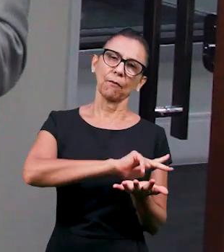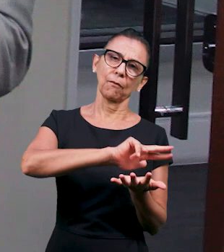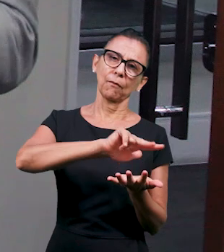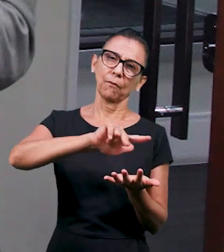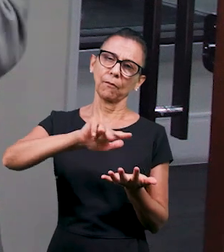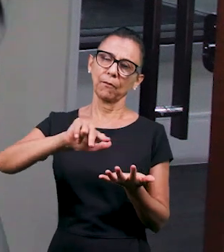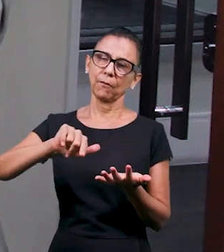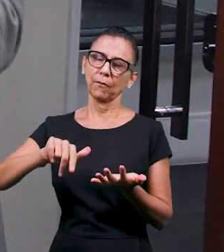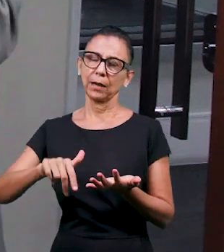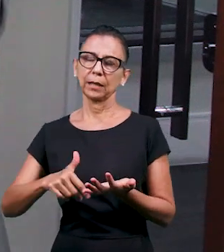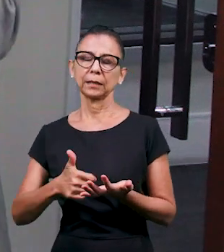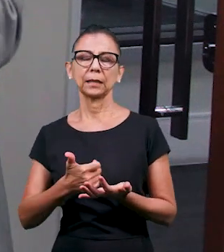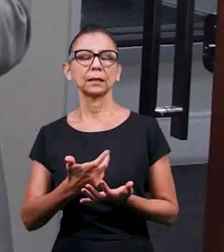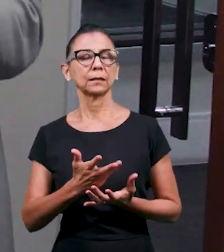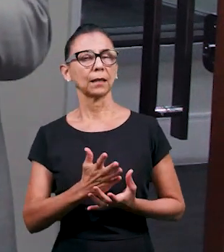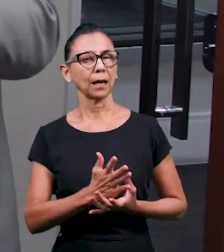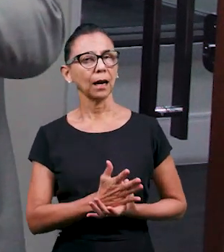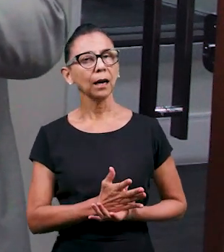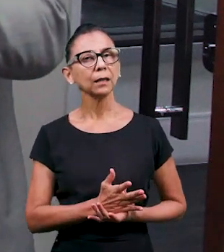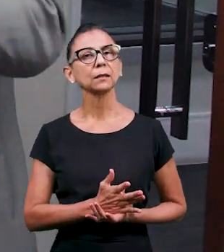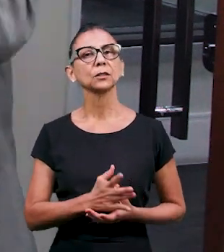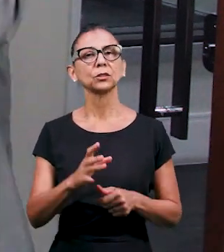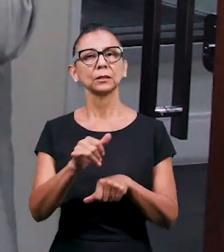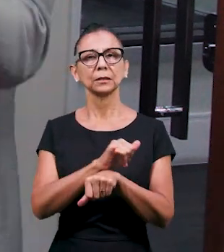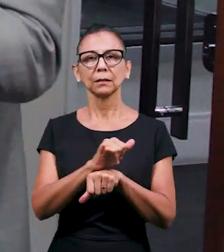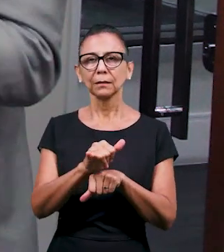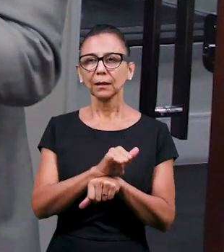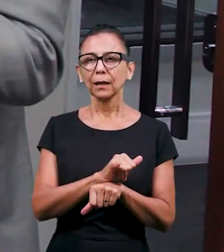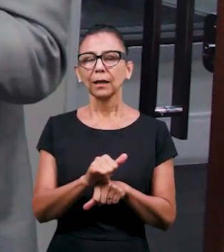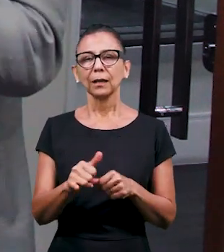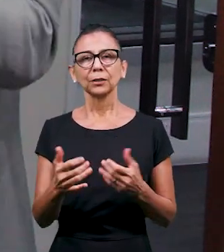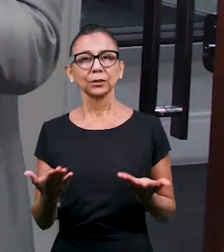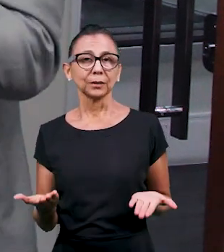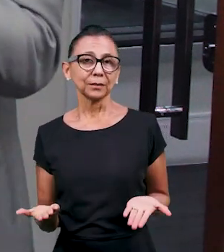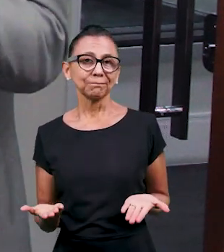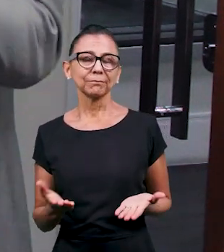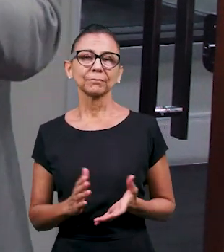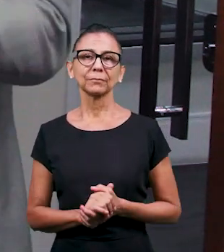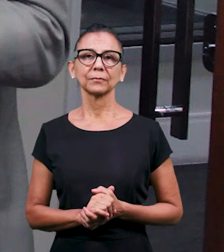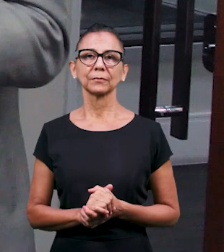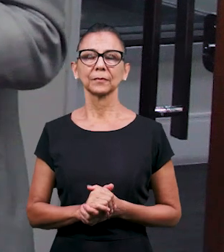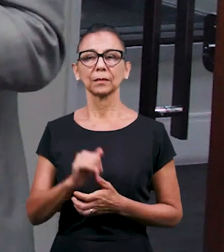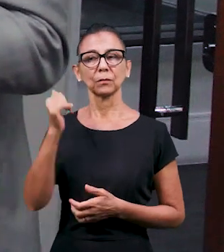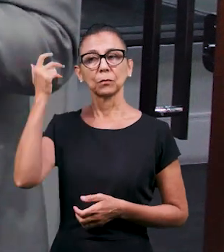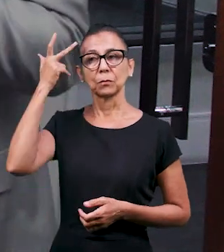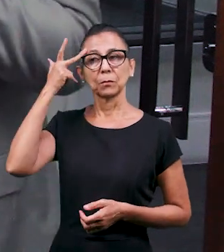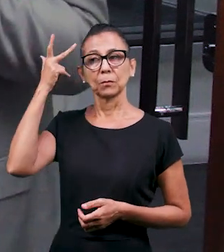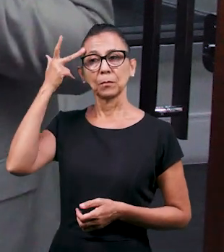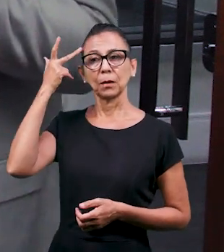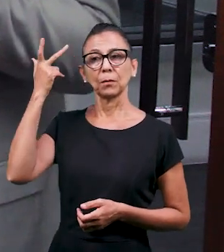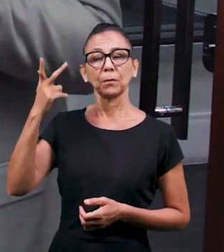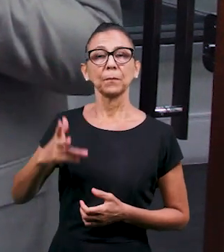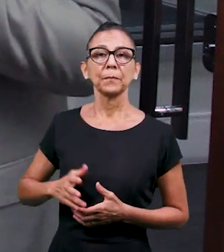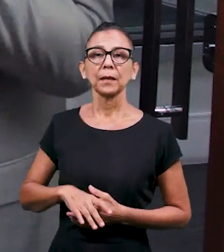essa divergência, não divergência, mas essa complexidade natural, até por conta da